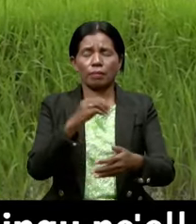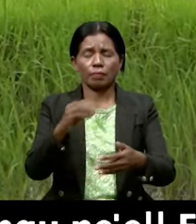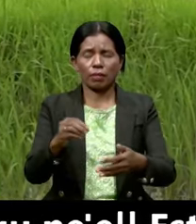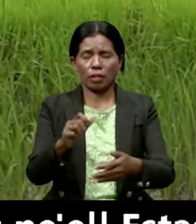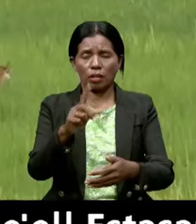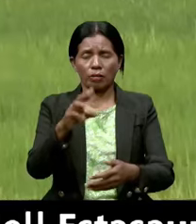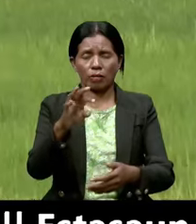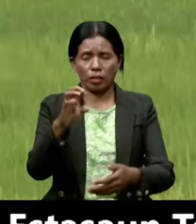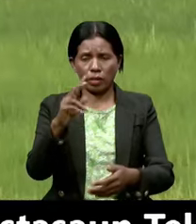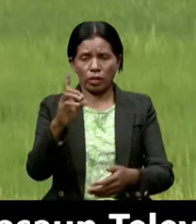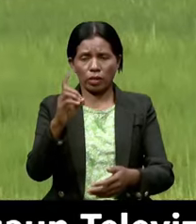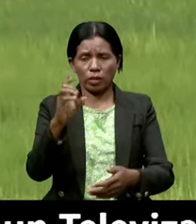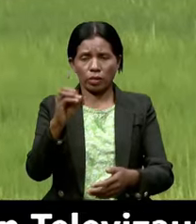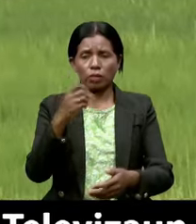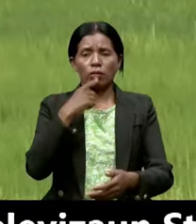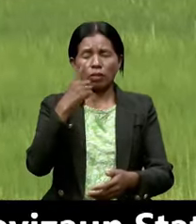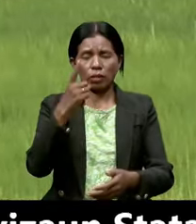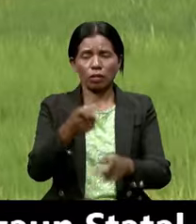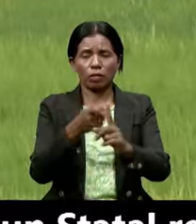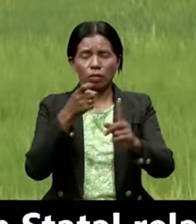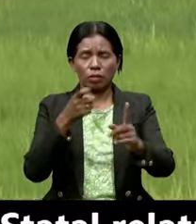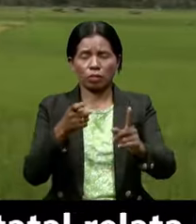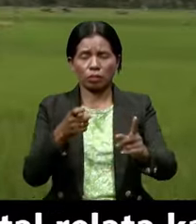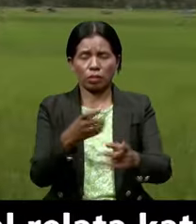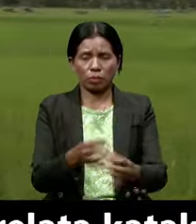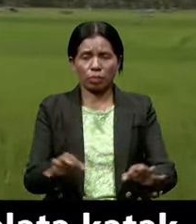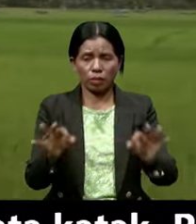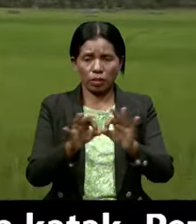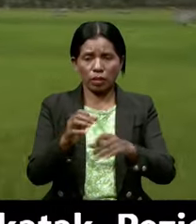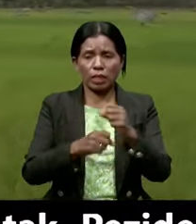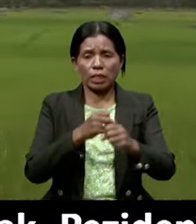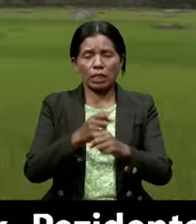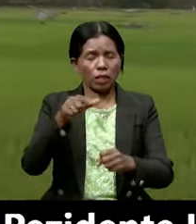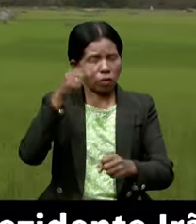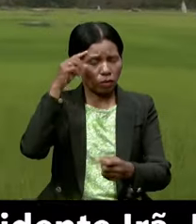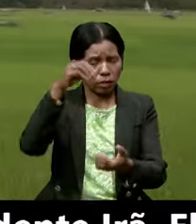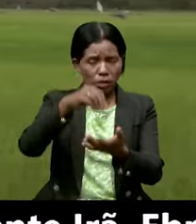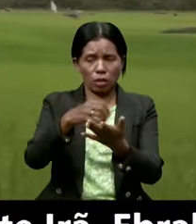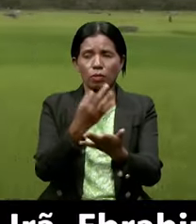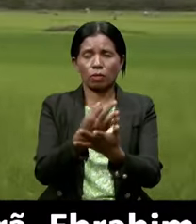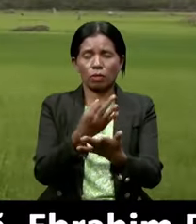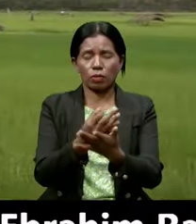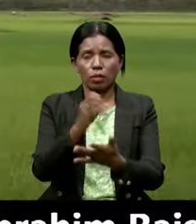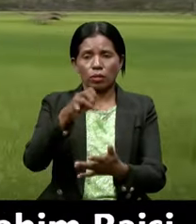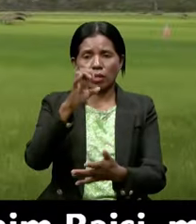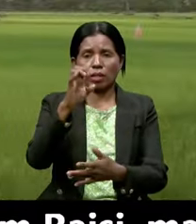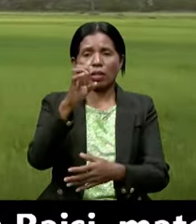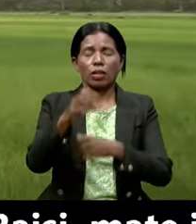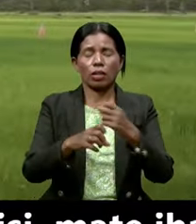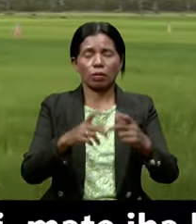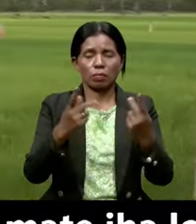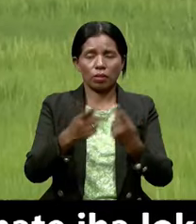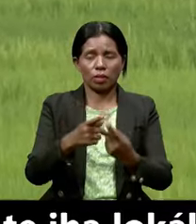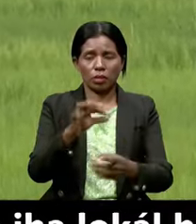Alfredo dos Santos afirma, causa principal desse assunto, né, também cada tina o governo sempre aloca o orçamento geral do Estado para o setor produtivo sira